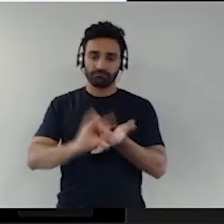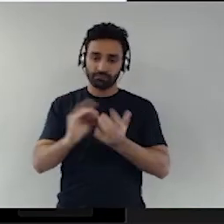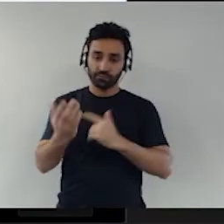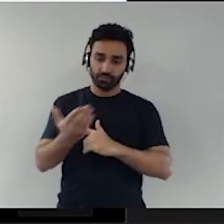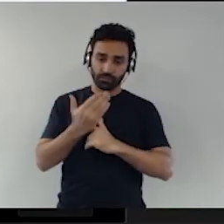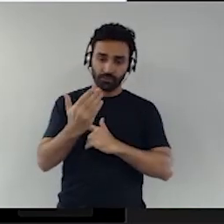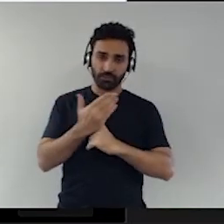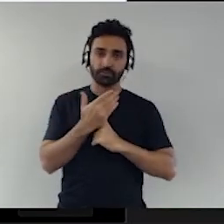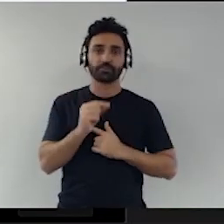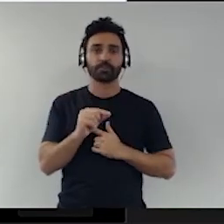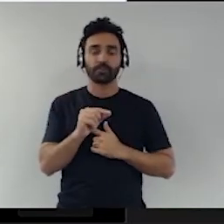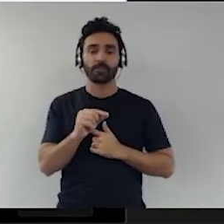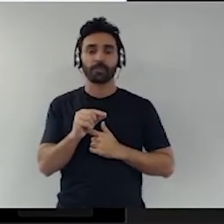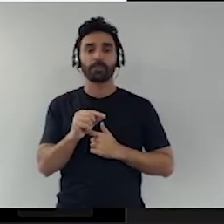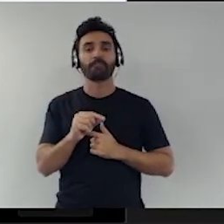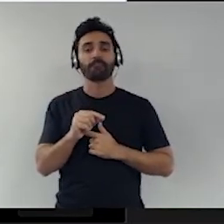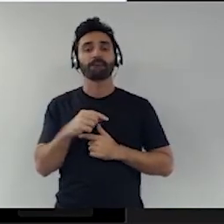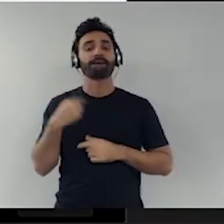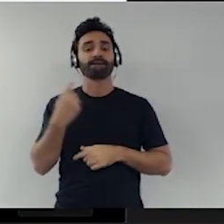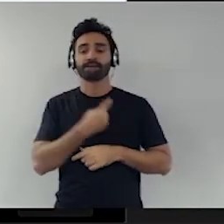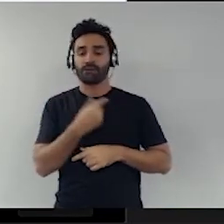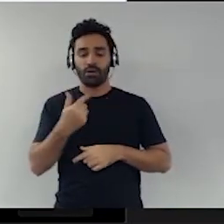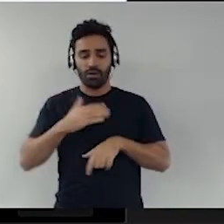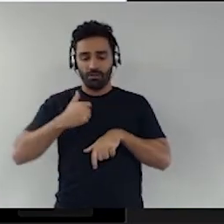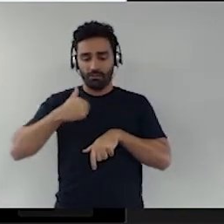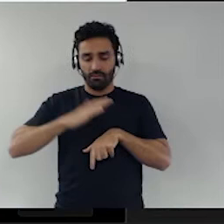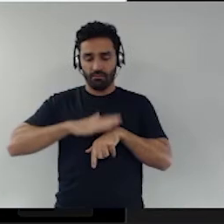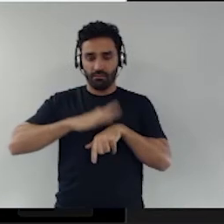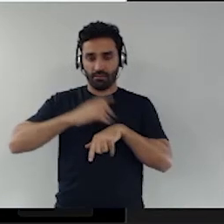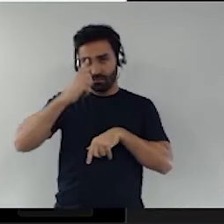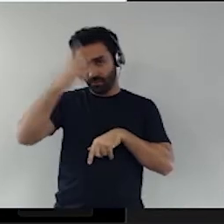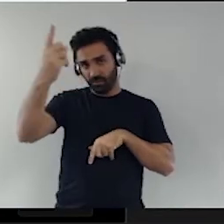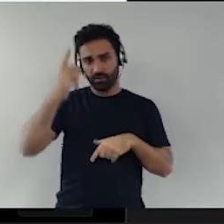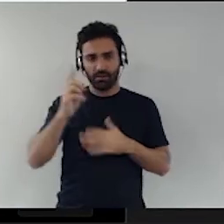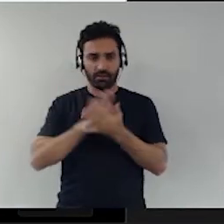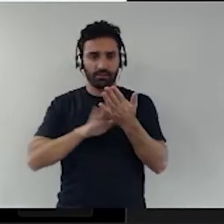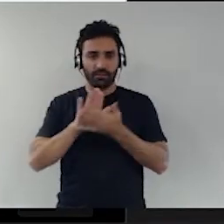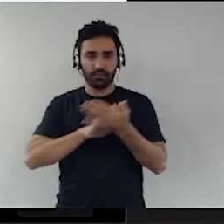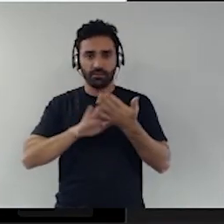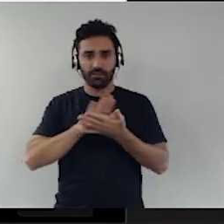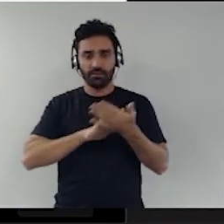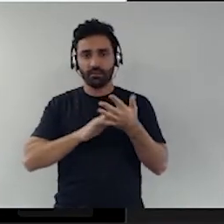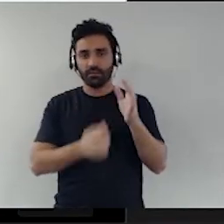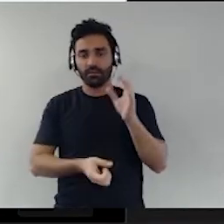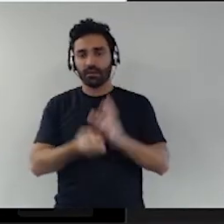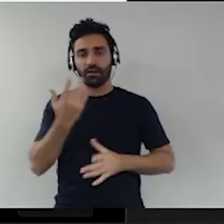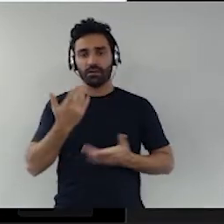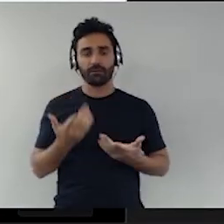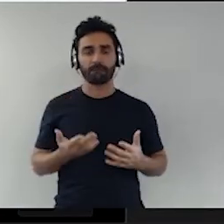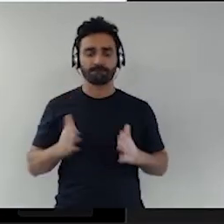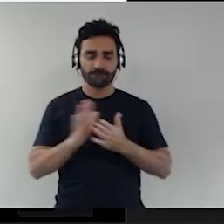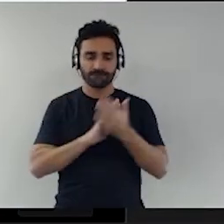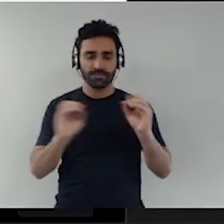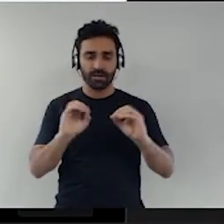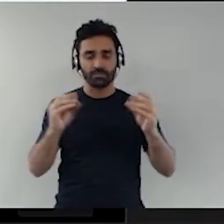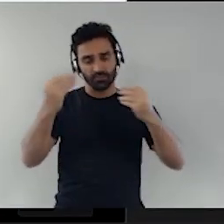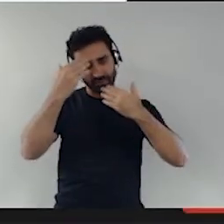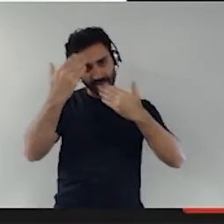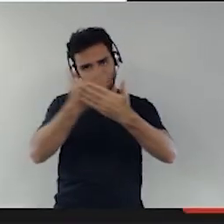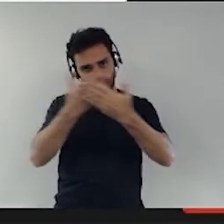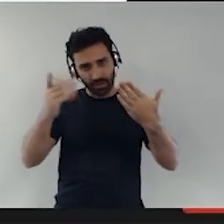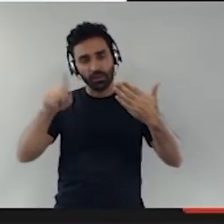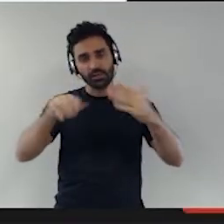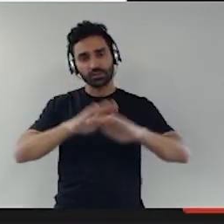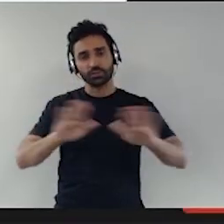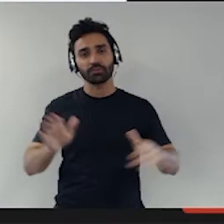ajudam a dizer que a gente não está inventando dados, nem criando situações. Muito obrigado, e era